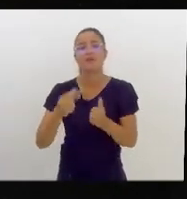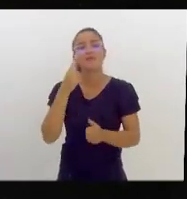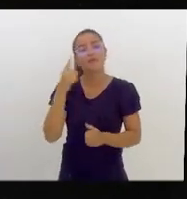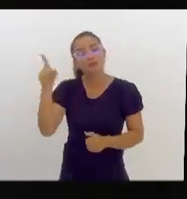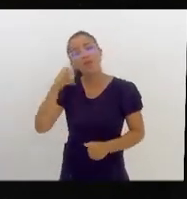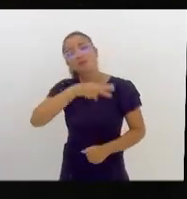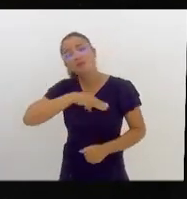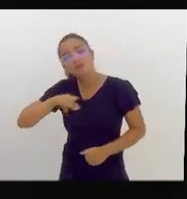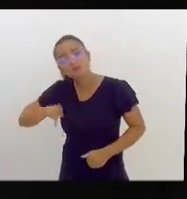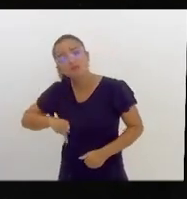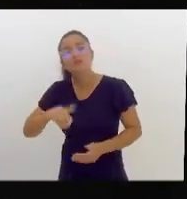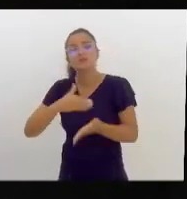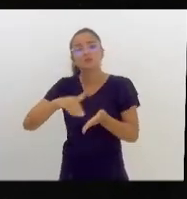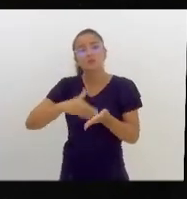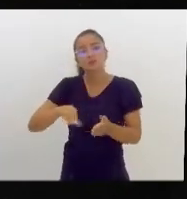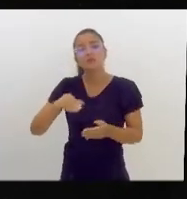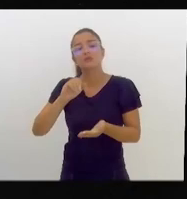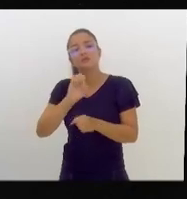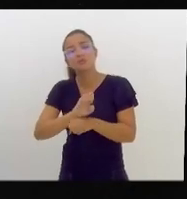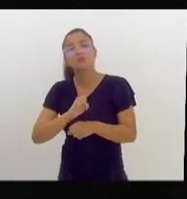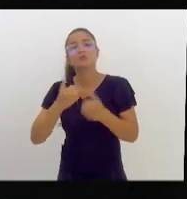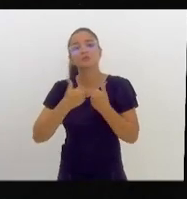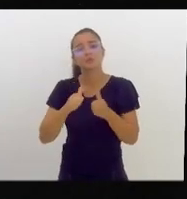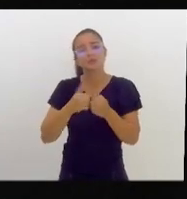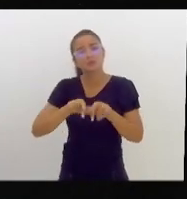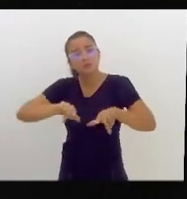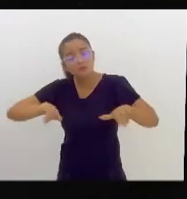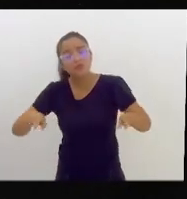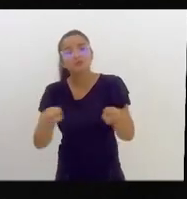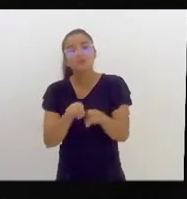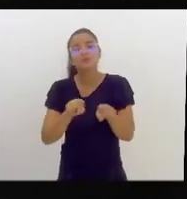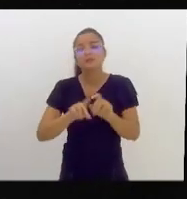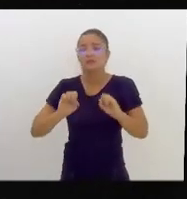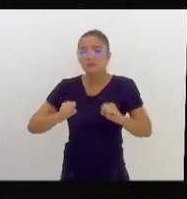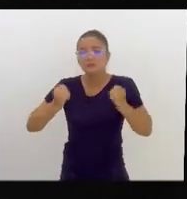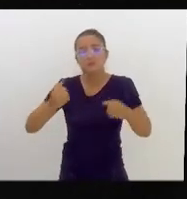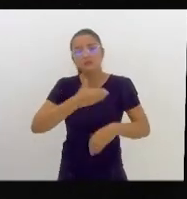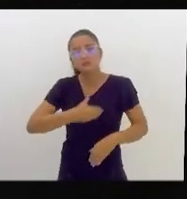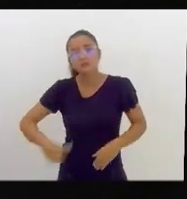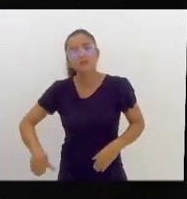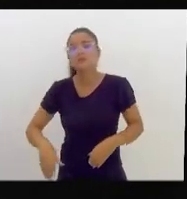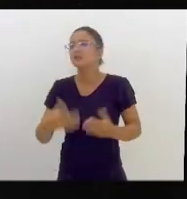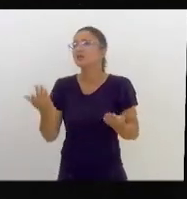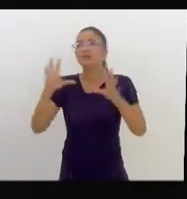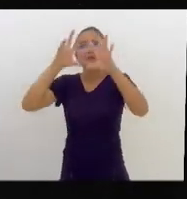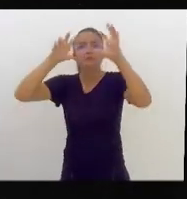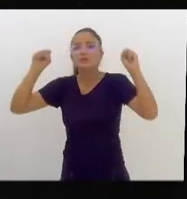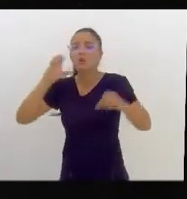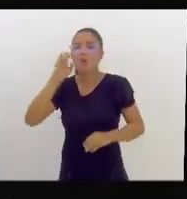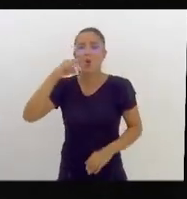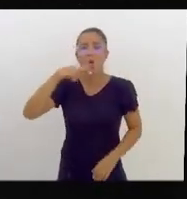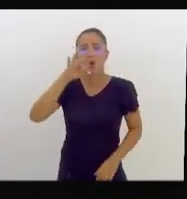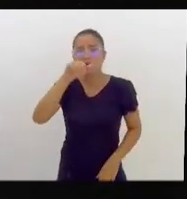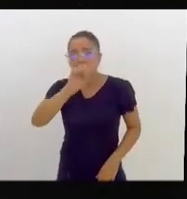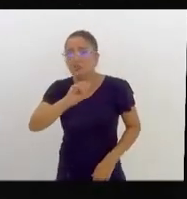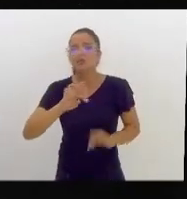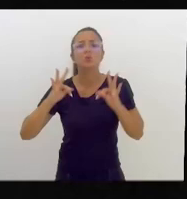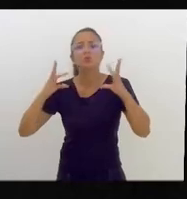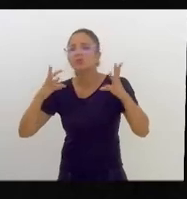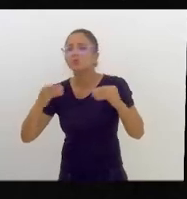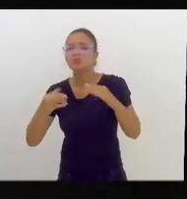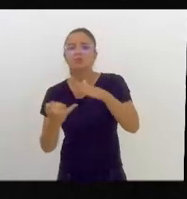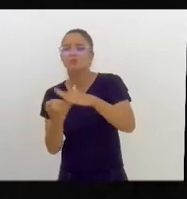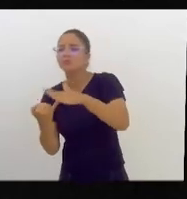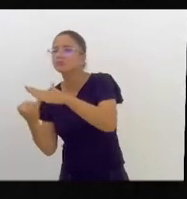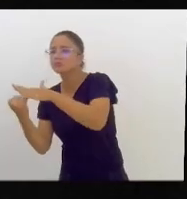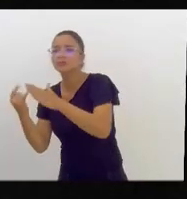Estadual de Transporte, Defensoria Pública, o Tribunal de Contas, para todas as instituições, inclusive para o governador,